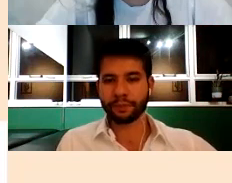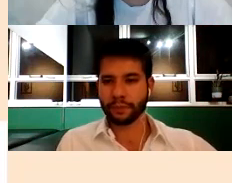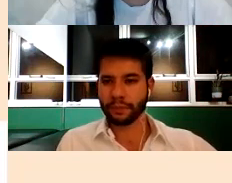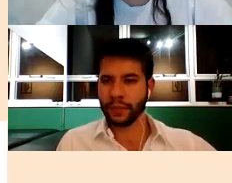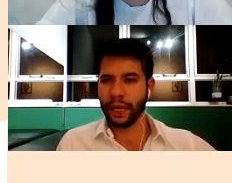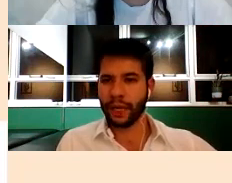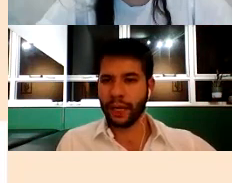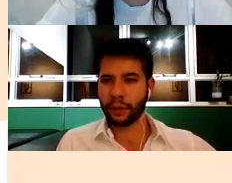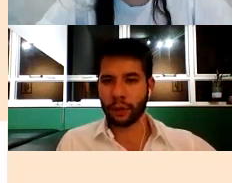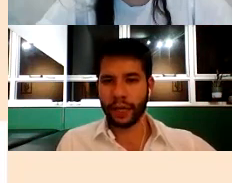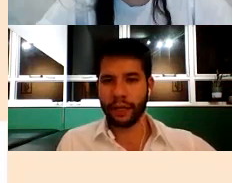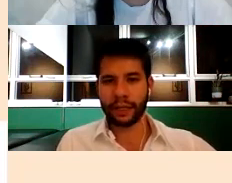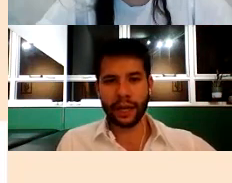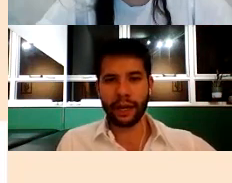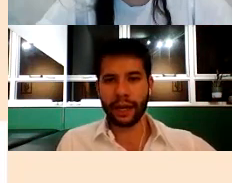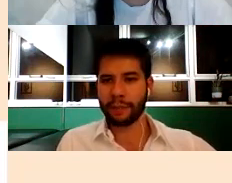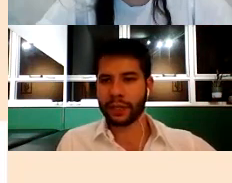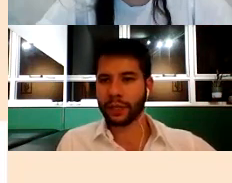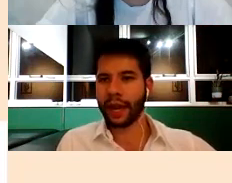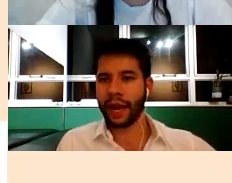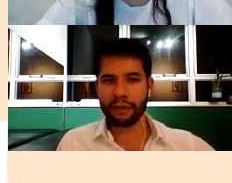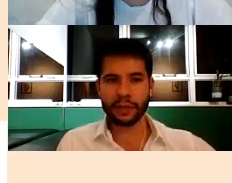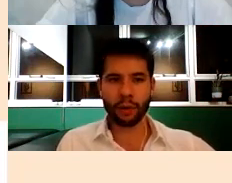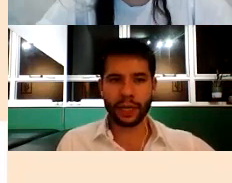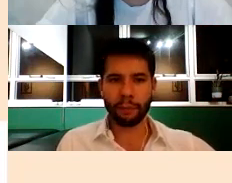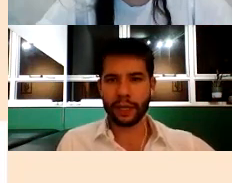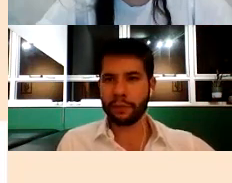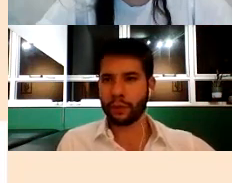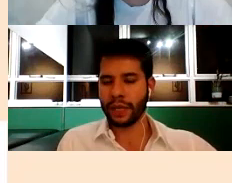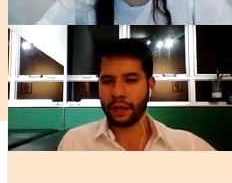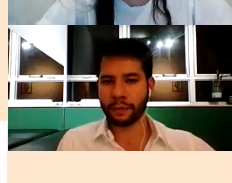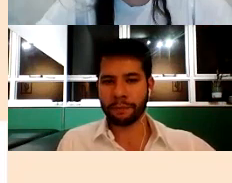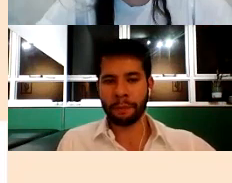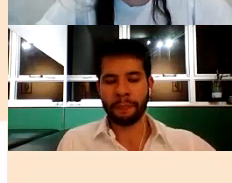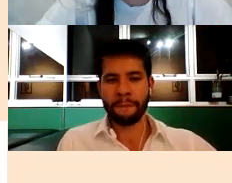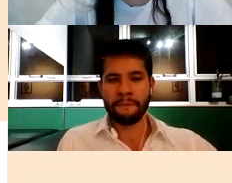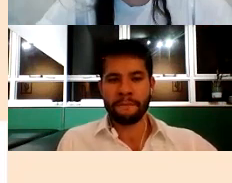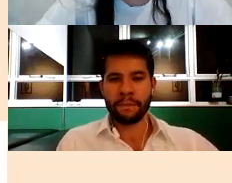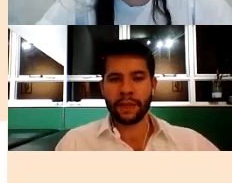questão que eu coloquei, que é essa parte aqui, a raiva deslocada para a equipe de cuidado.